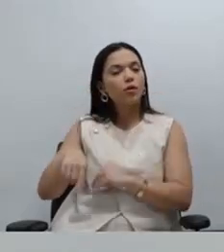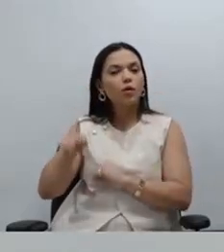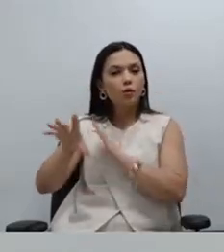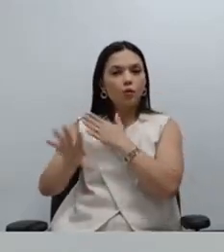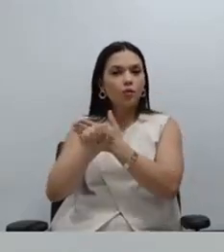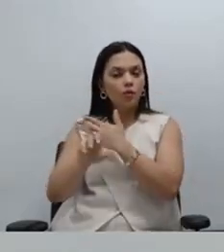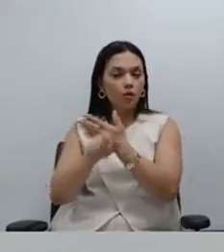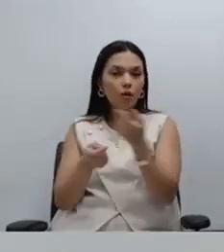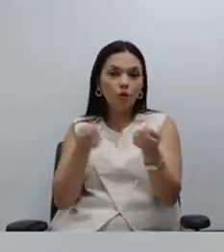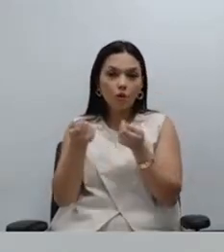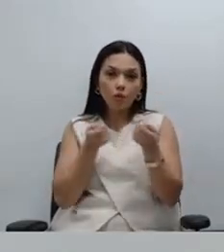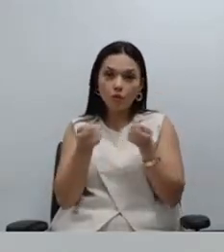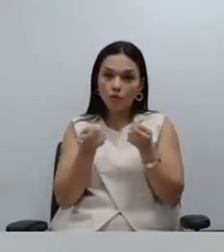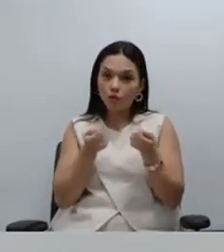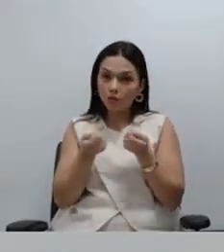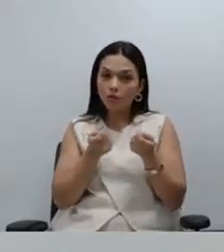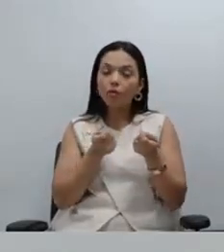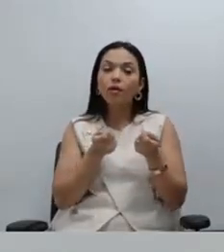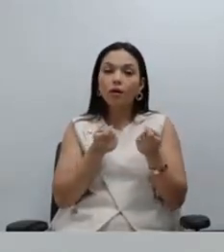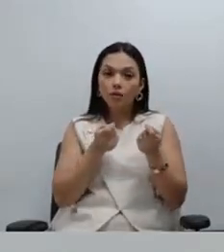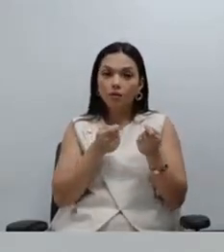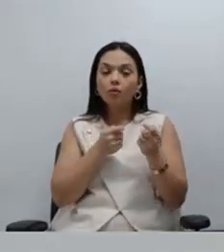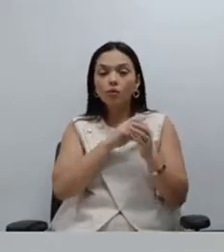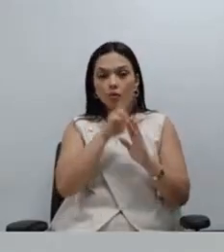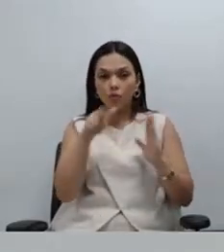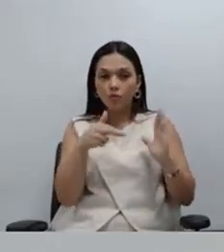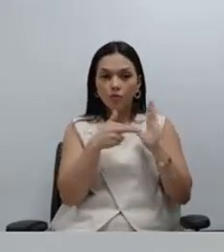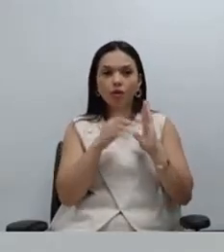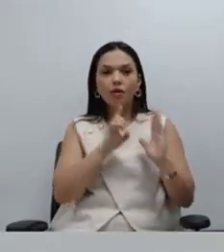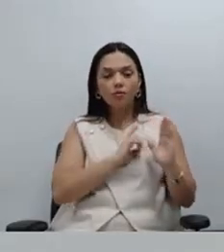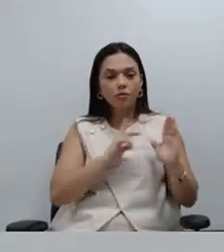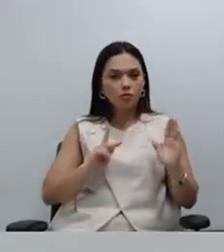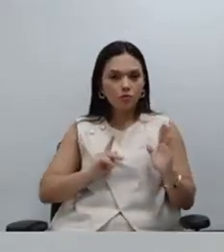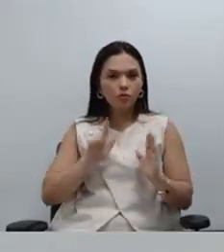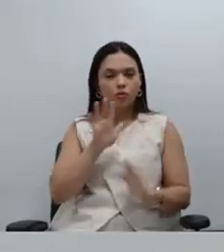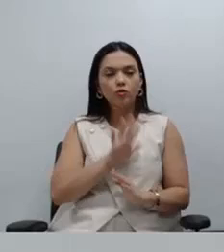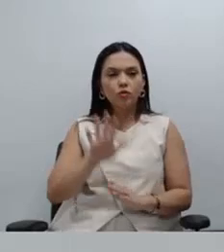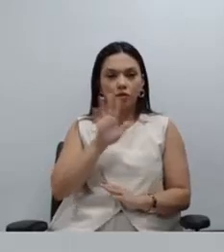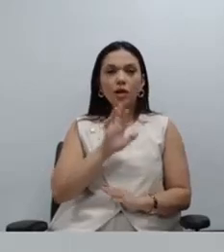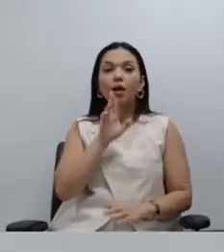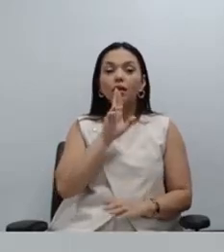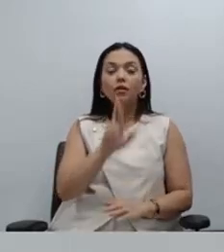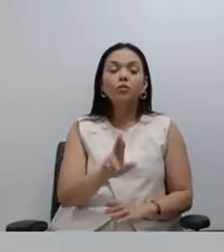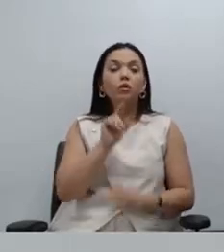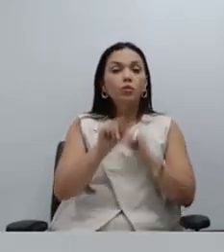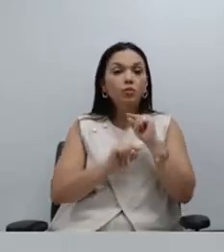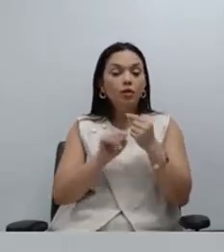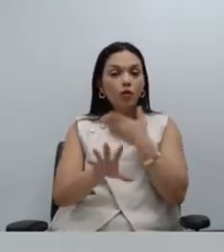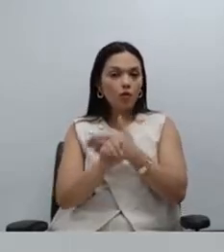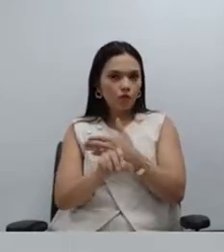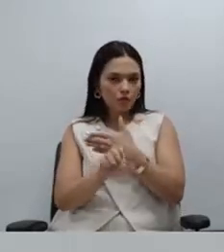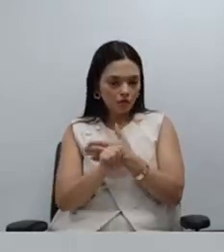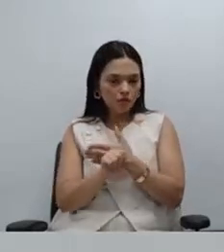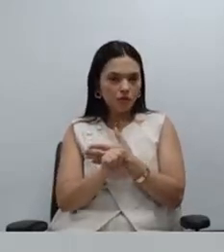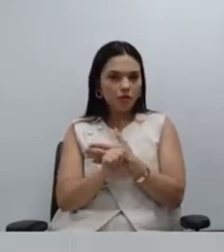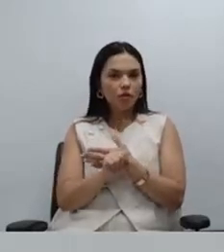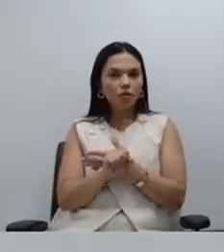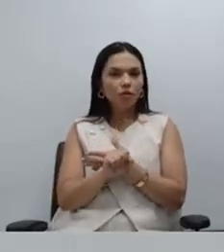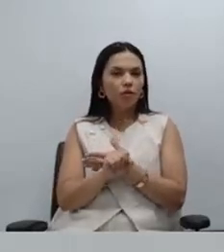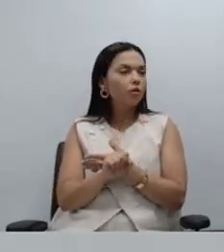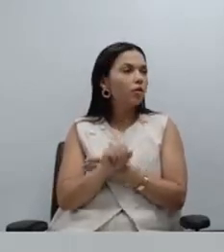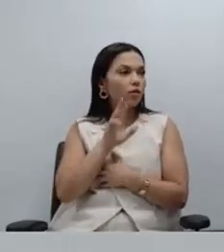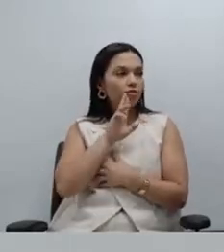Geral da Defensoria Pública do Estado de São Paulo, que, nesse sentido, houve a resposta da ouvidoria. Nós